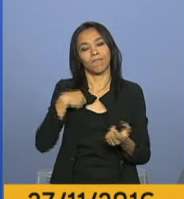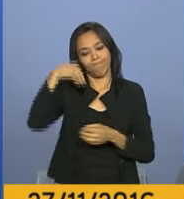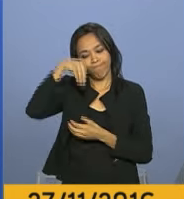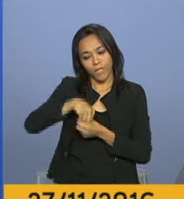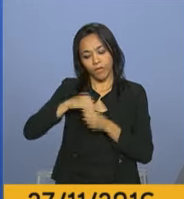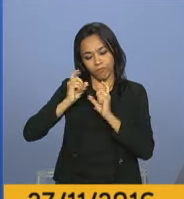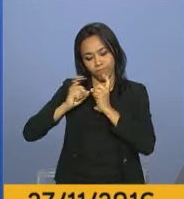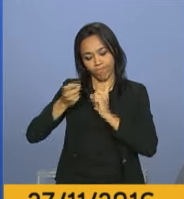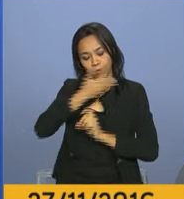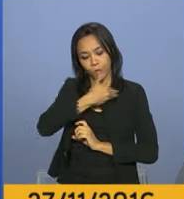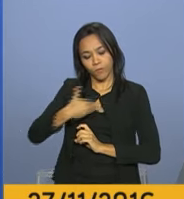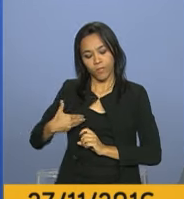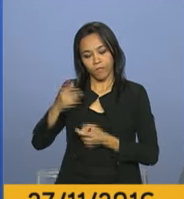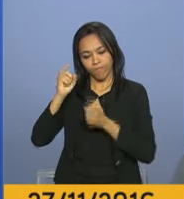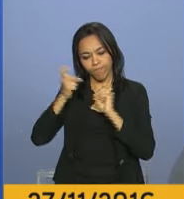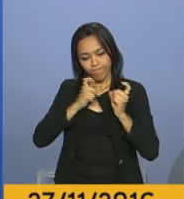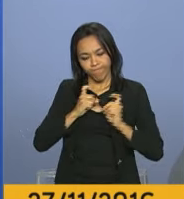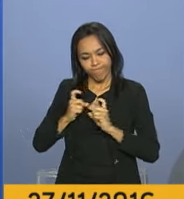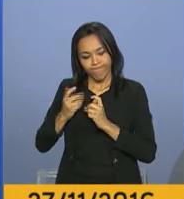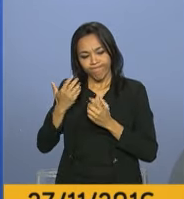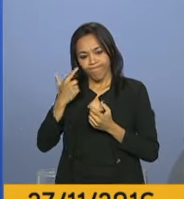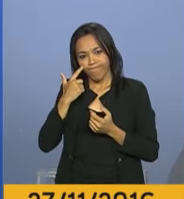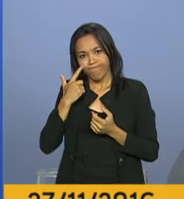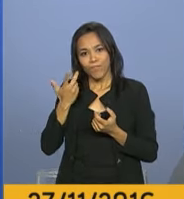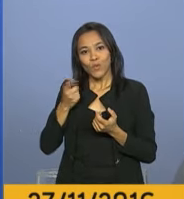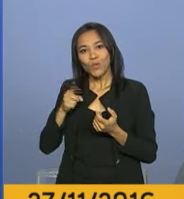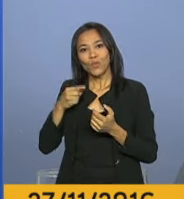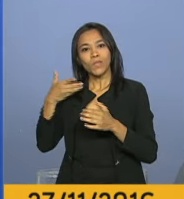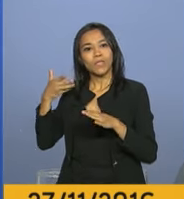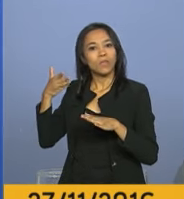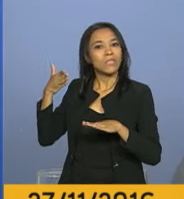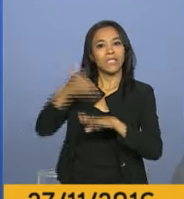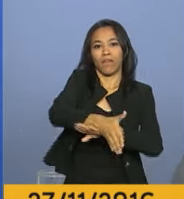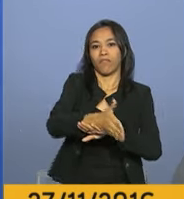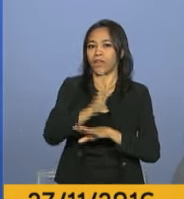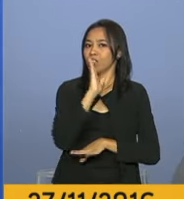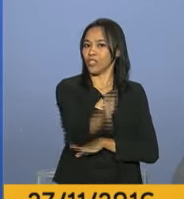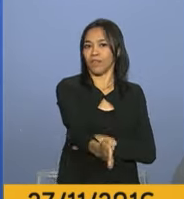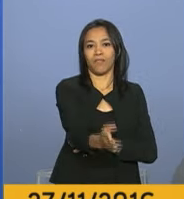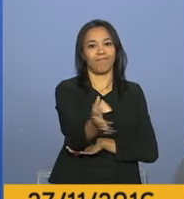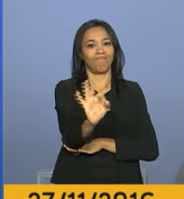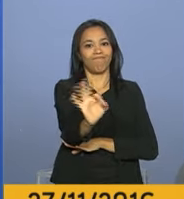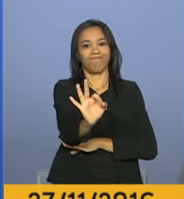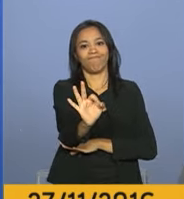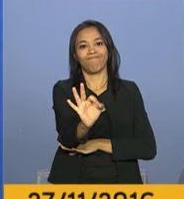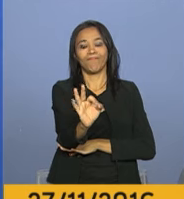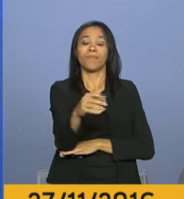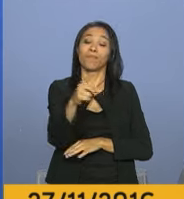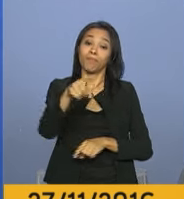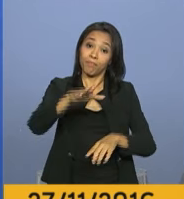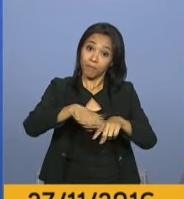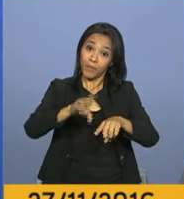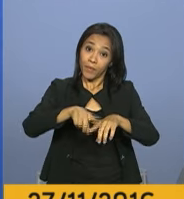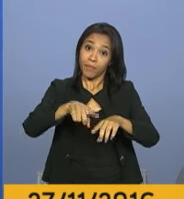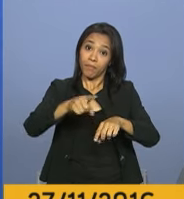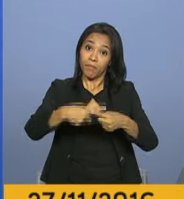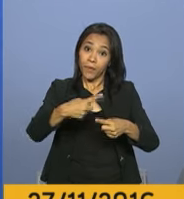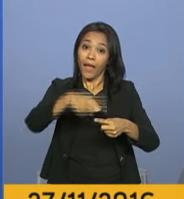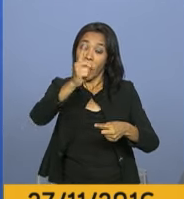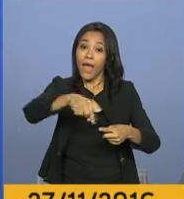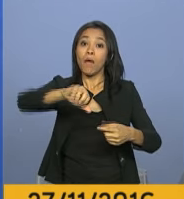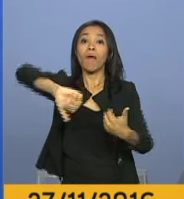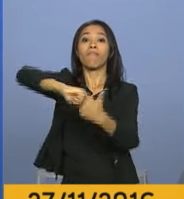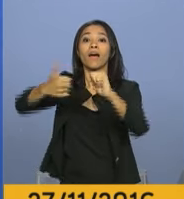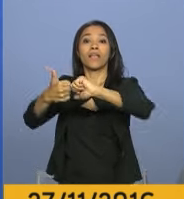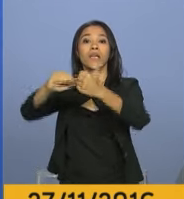República não entra diretamente, porque isto faz parte de uma avaliação técnica do